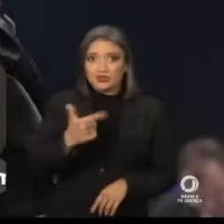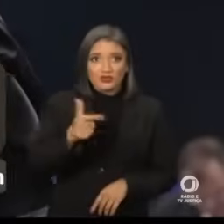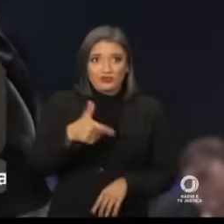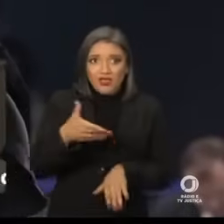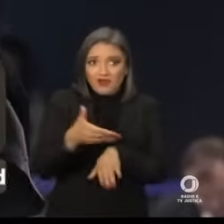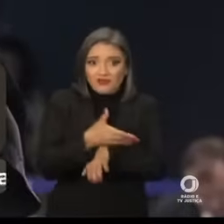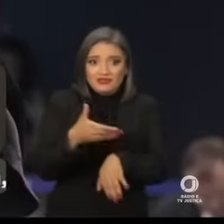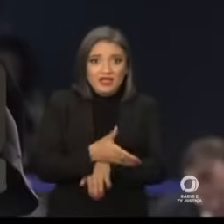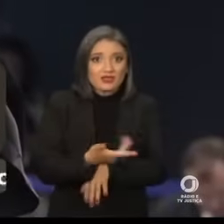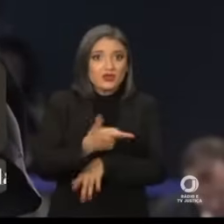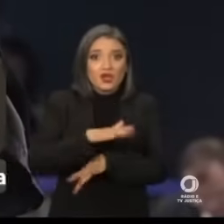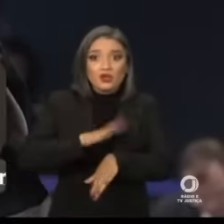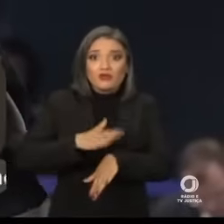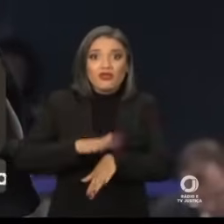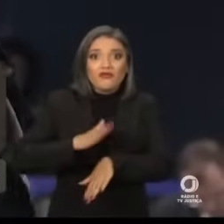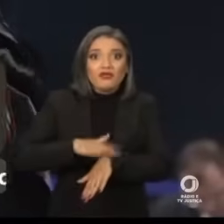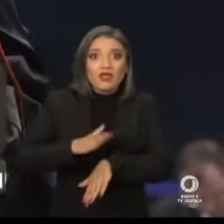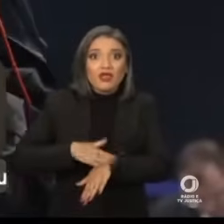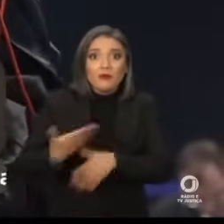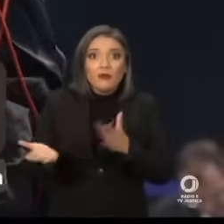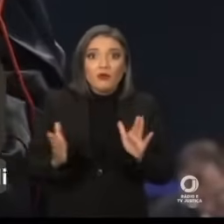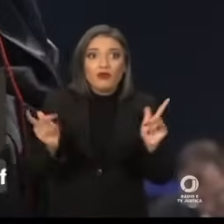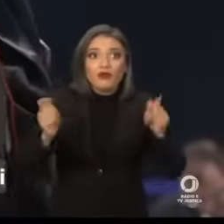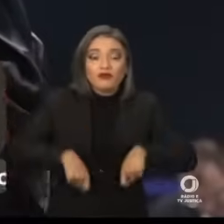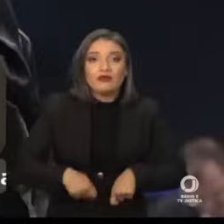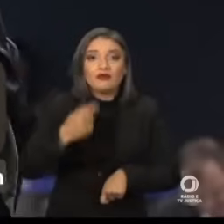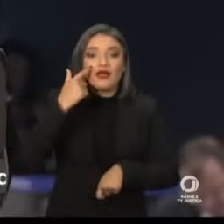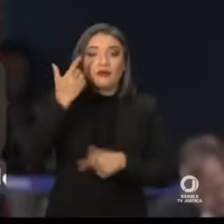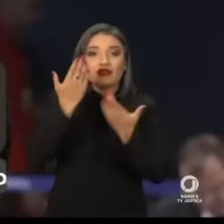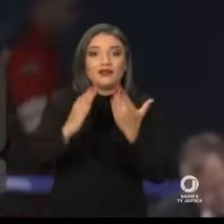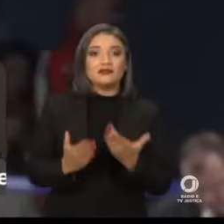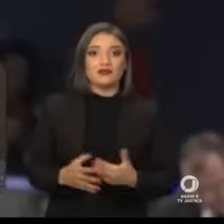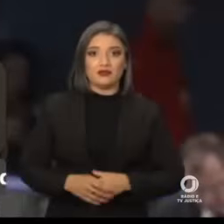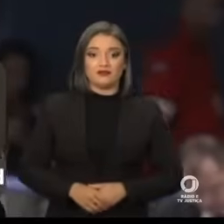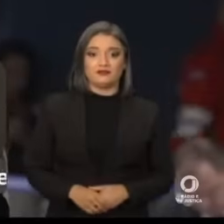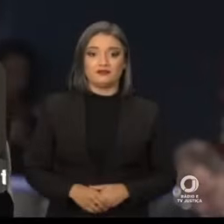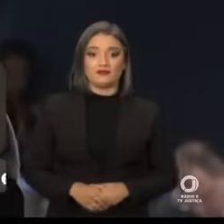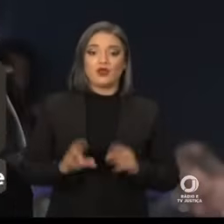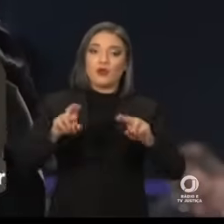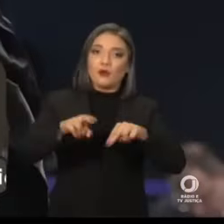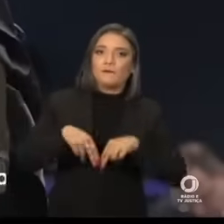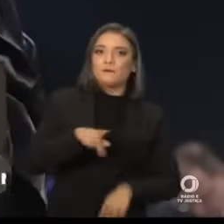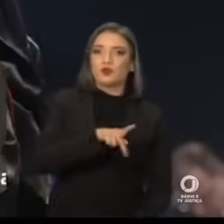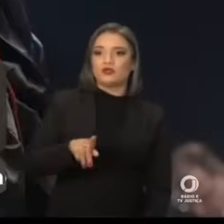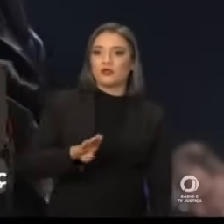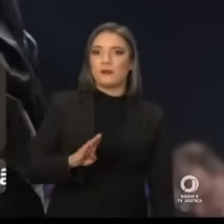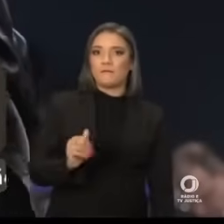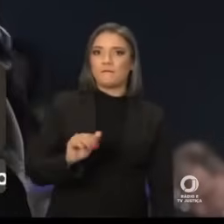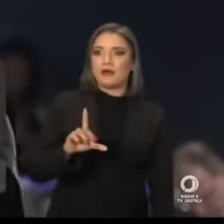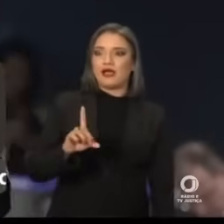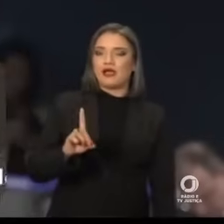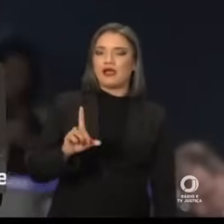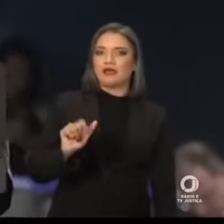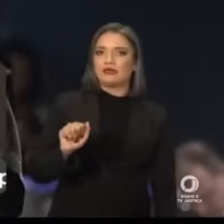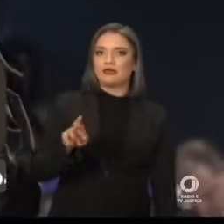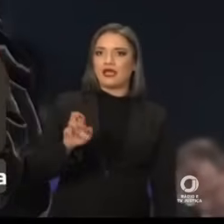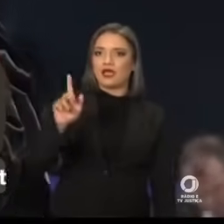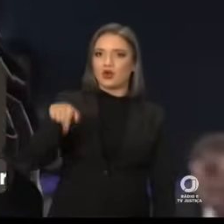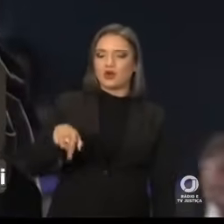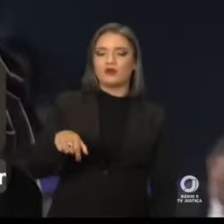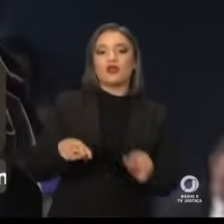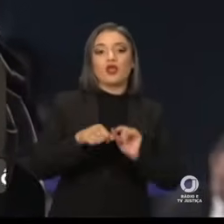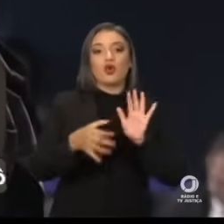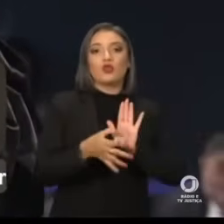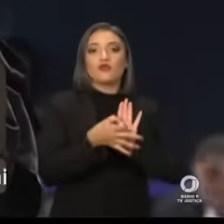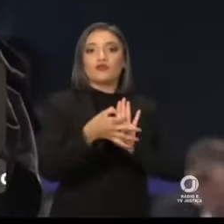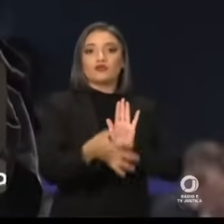prazo suficiente. Por isso que o professor Badaró, quando fez um parecer a nosso pedido, ele